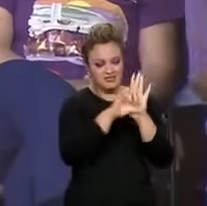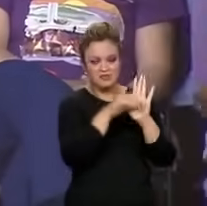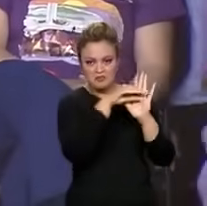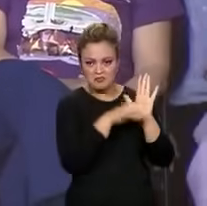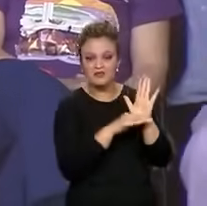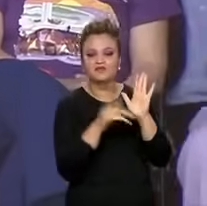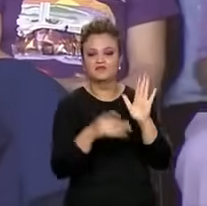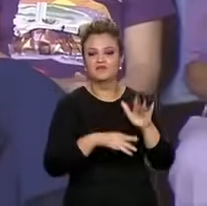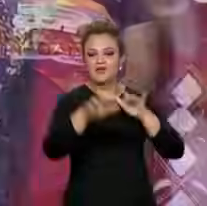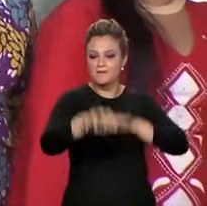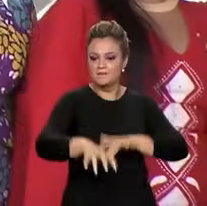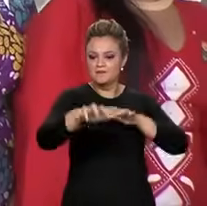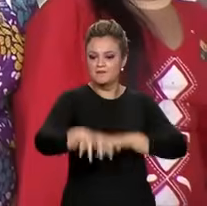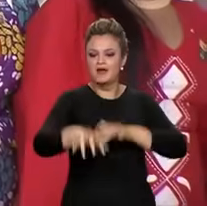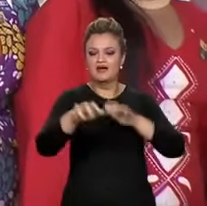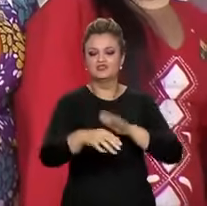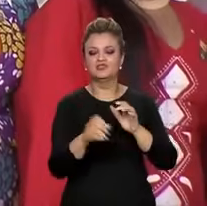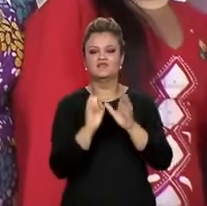das Margaridas